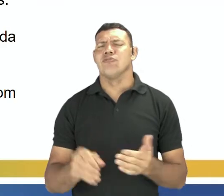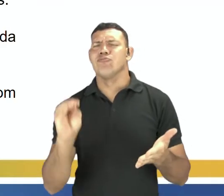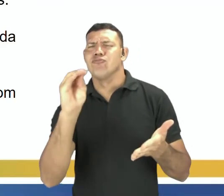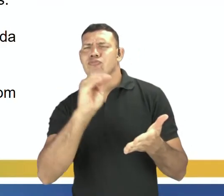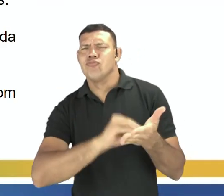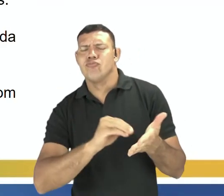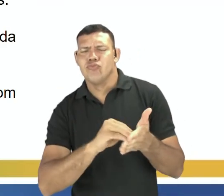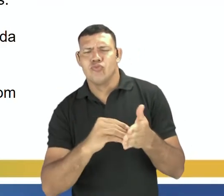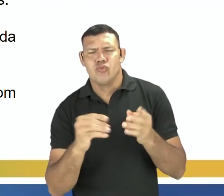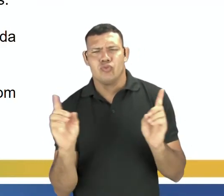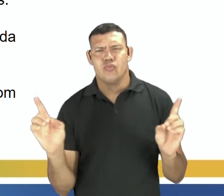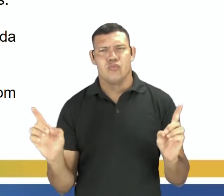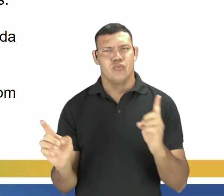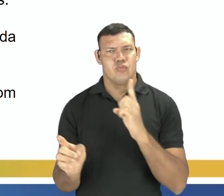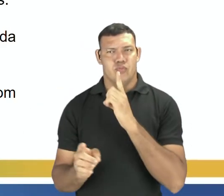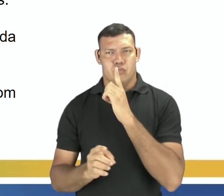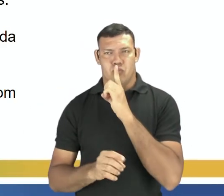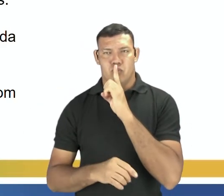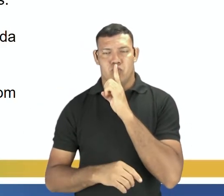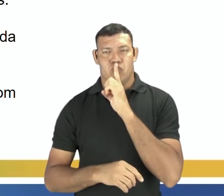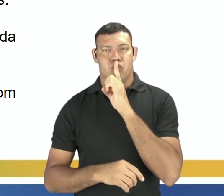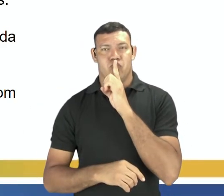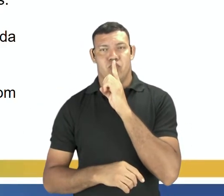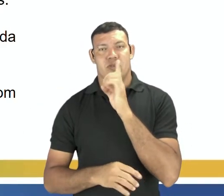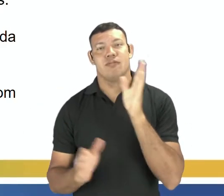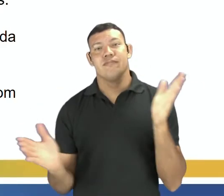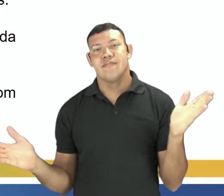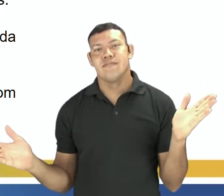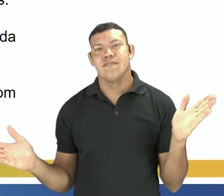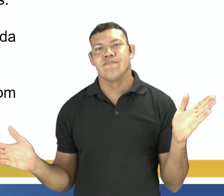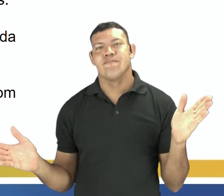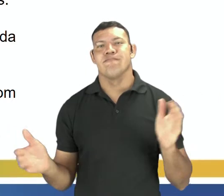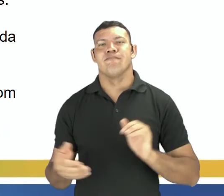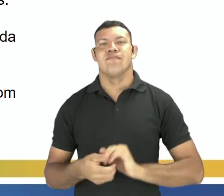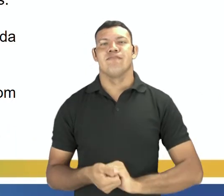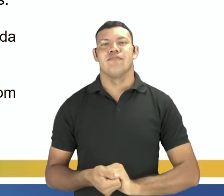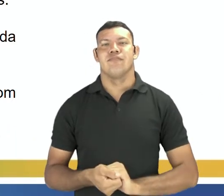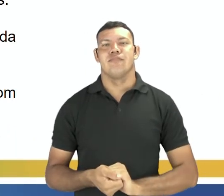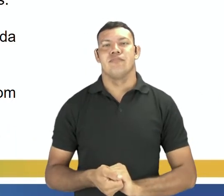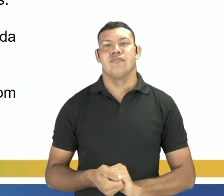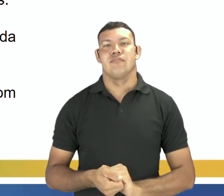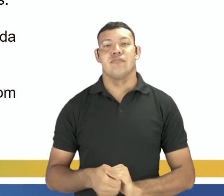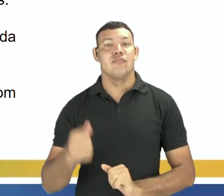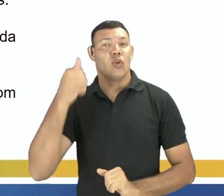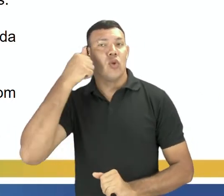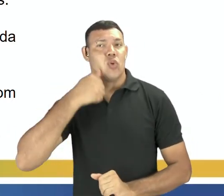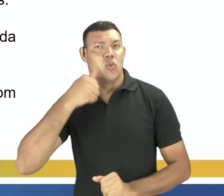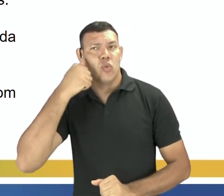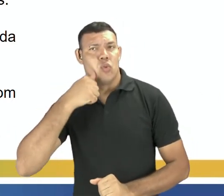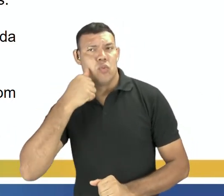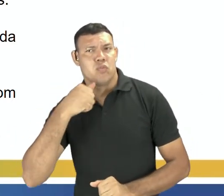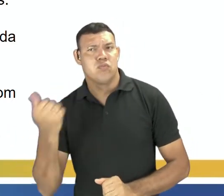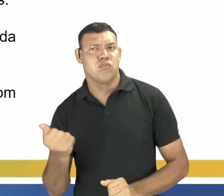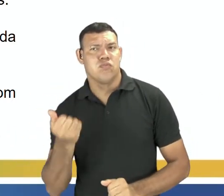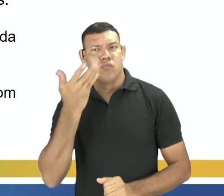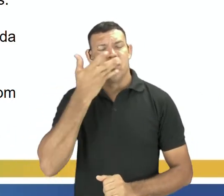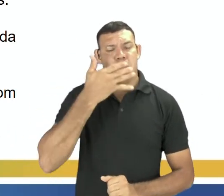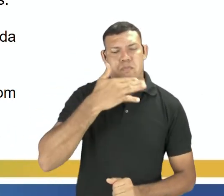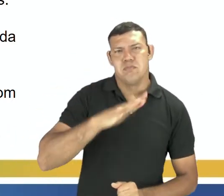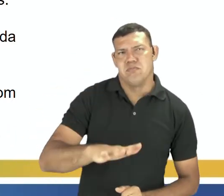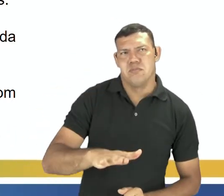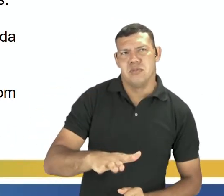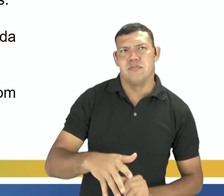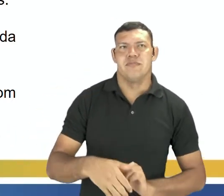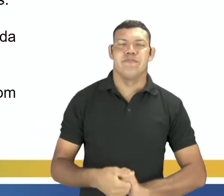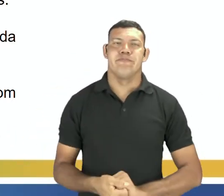entre a menina e a senhora, preocupada com as amigas, isso aconteceu? A senhora e a menina não se preocupavam por causa das amigas?